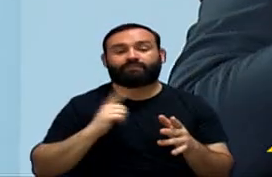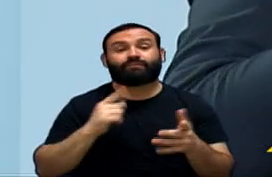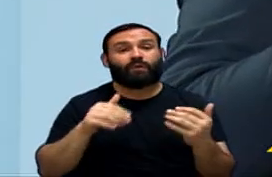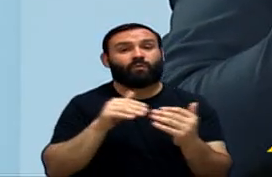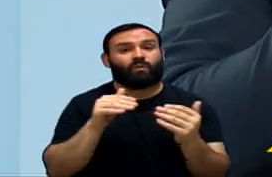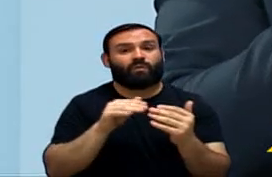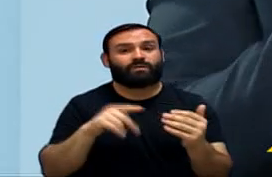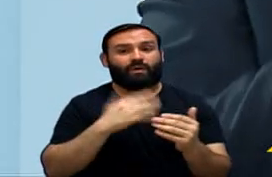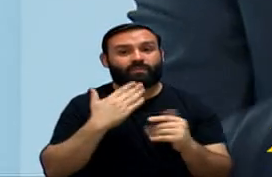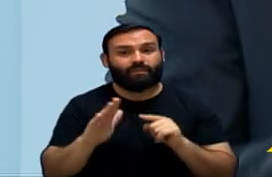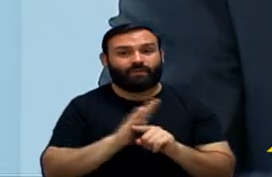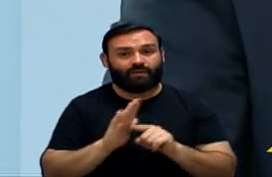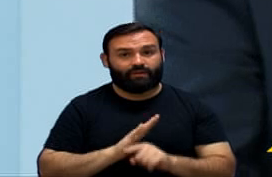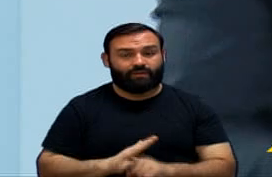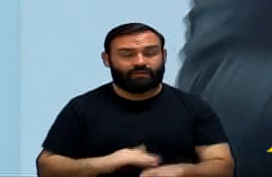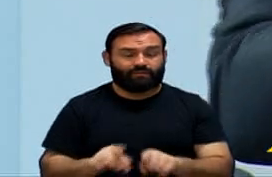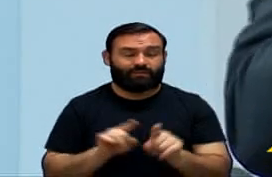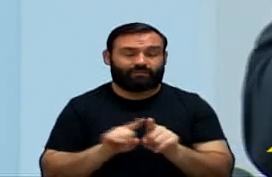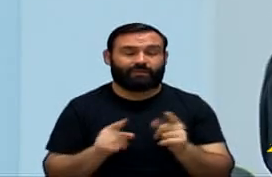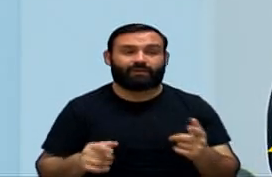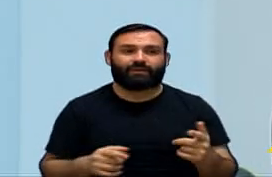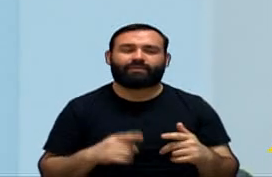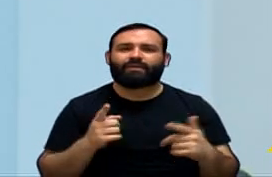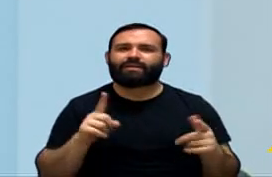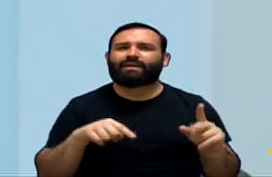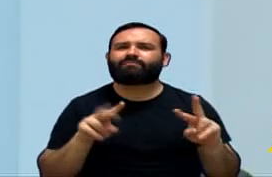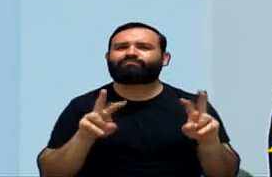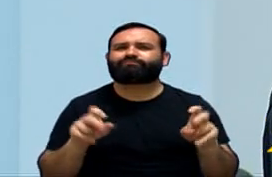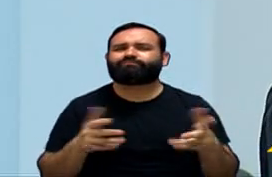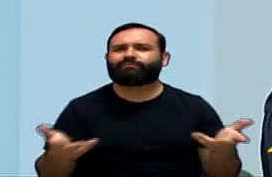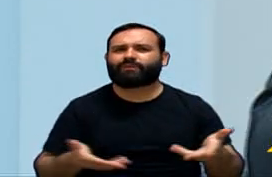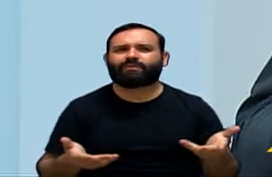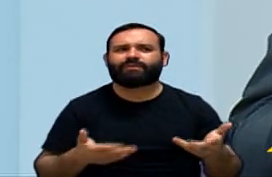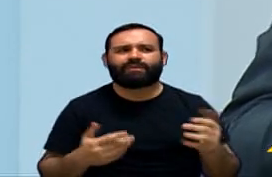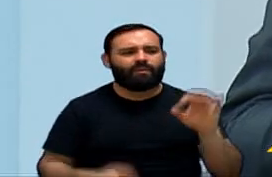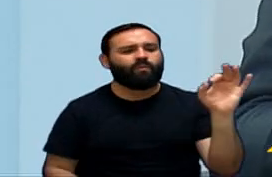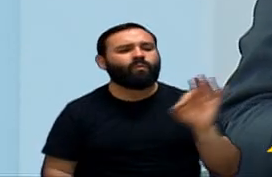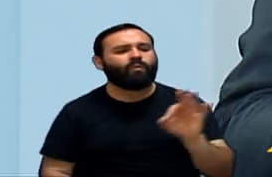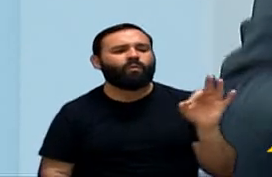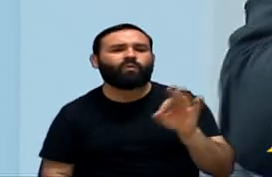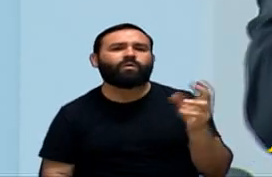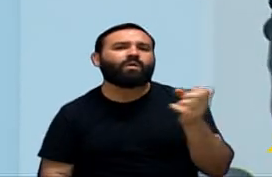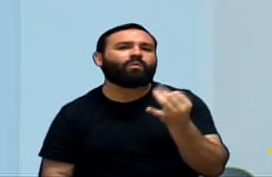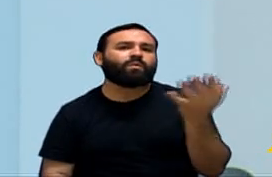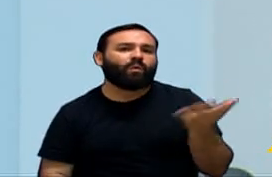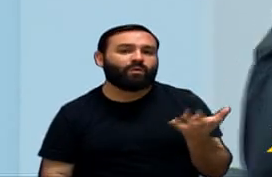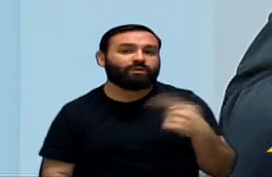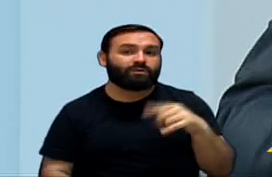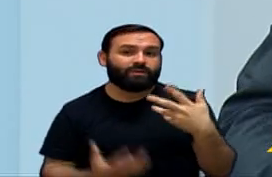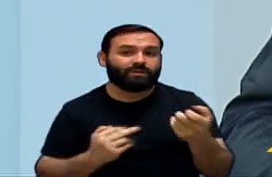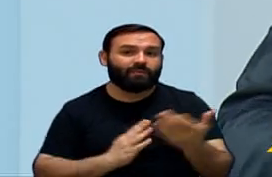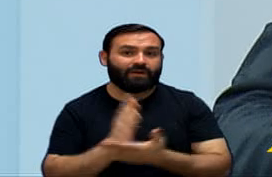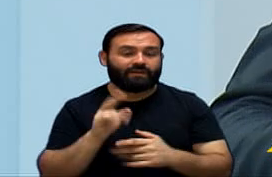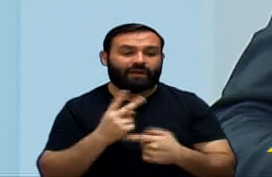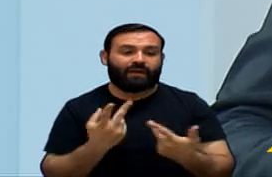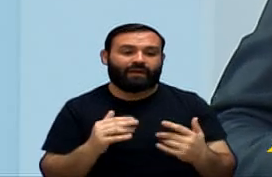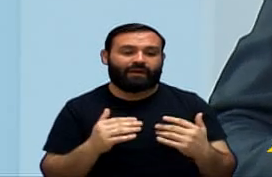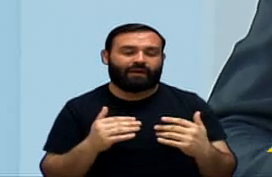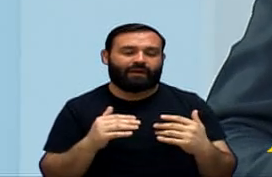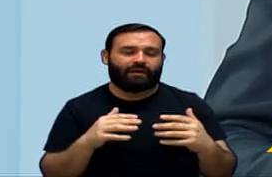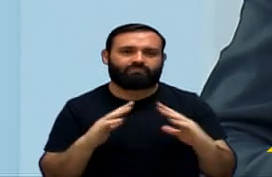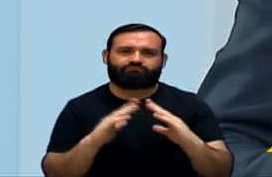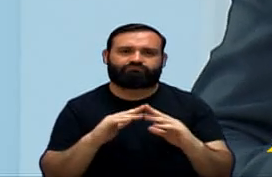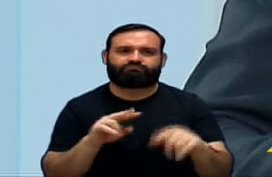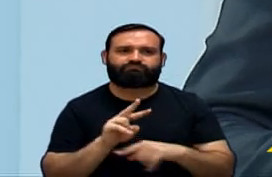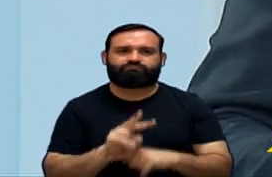favorável requerimento de de vossa excelência mas uma questão que fica aqui qual a porcentagem hoje nós aprovamos o empréstimo na casa aqui na na nesta